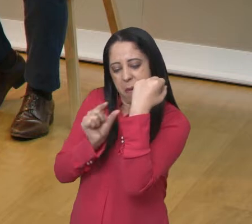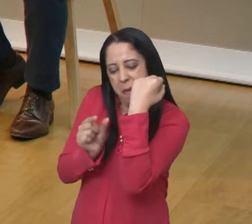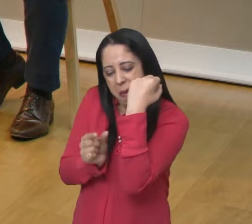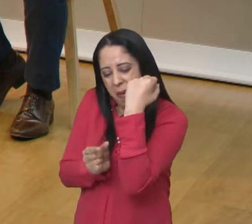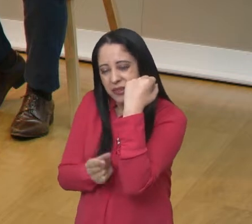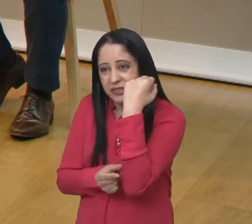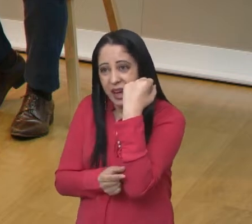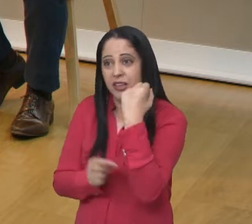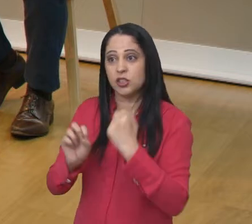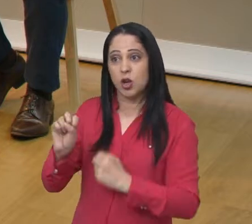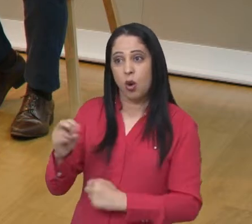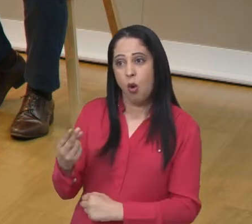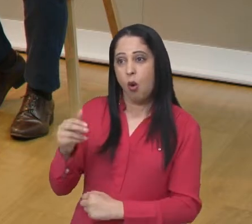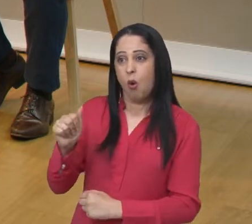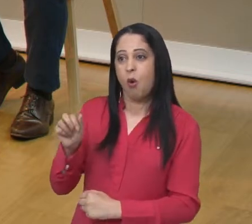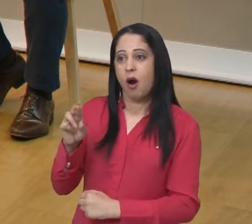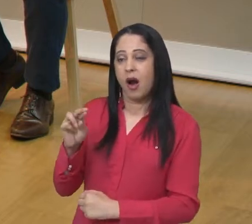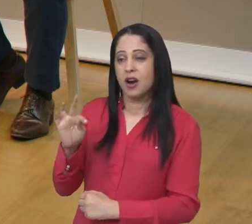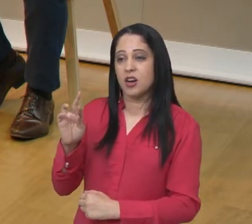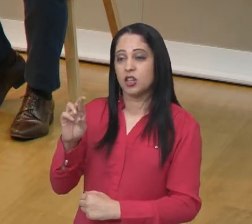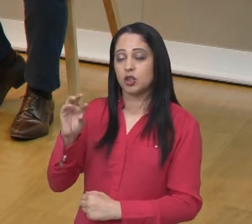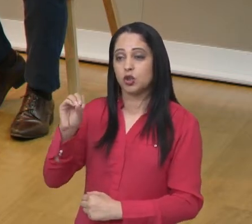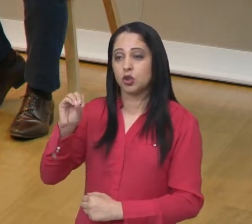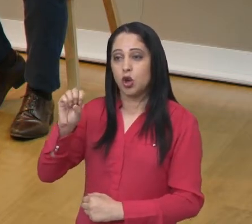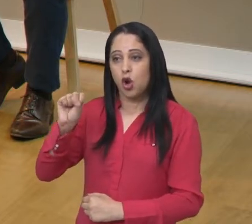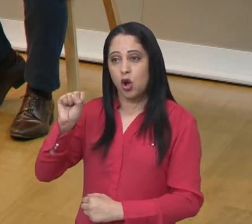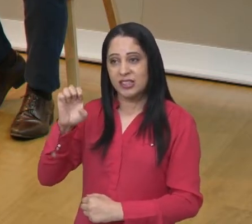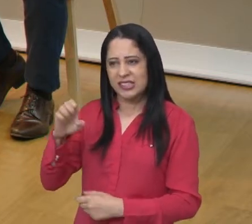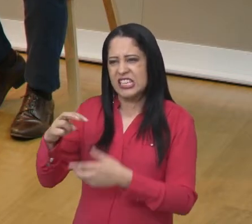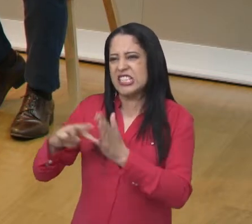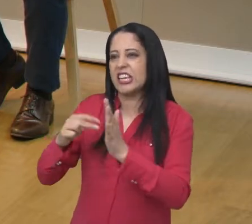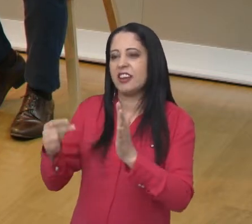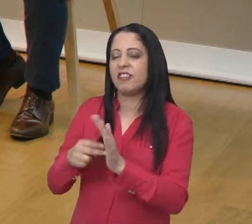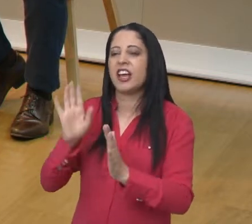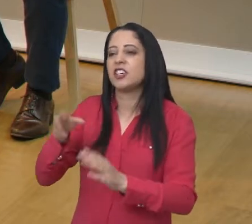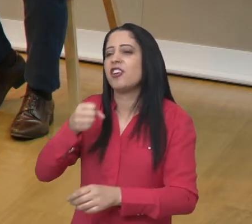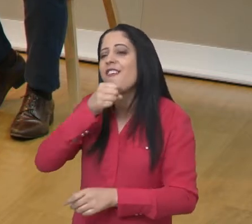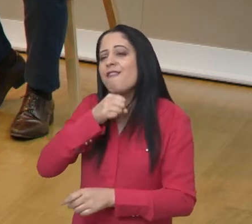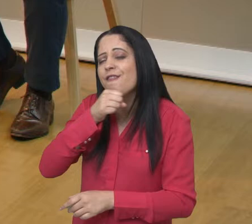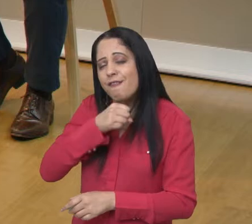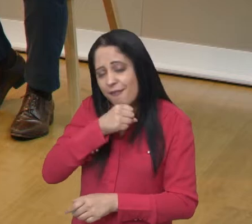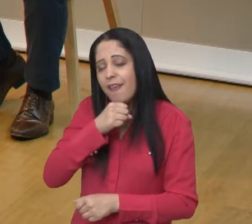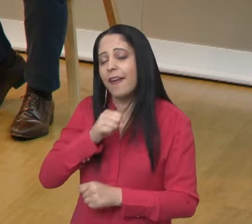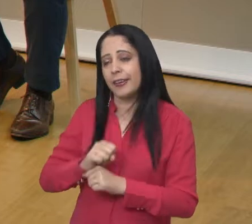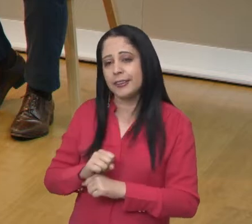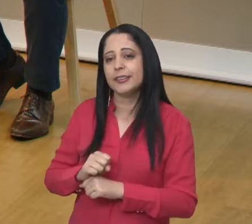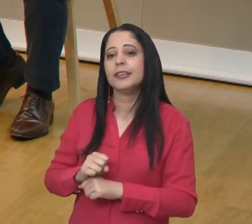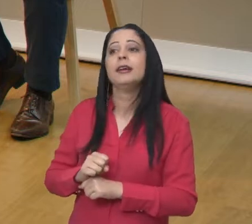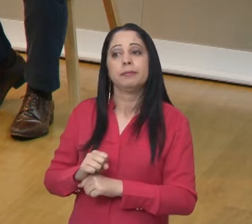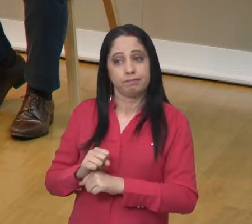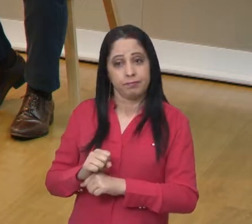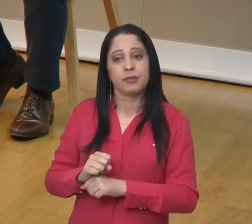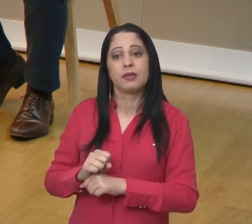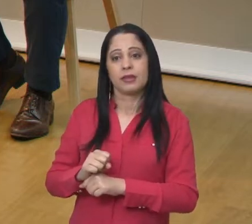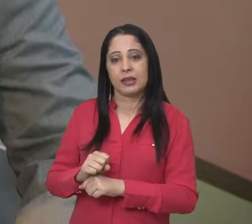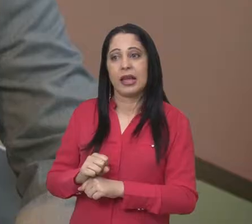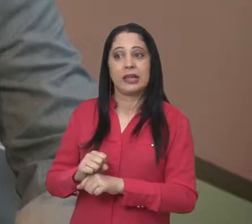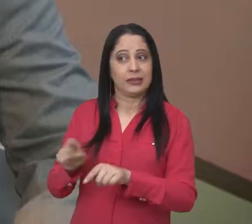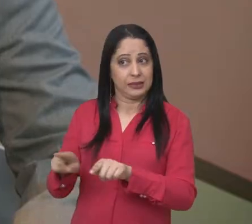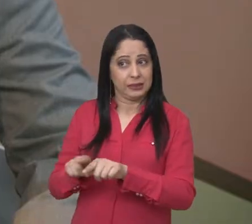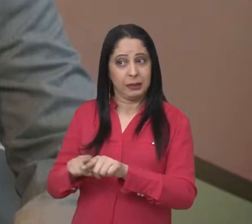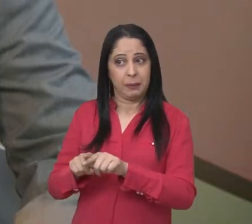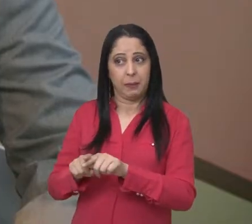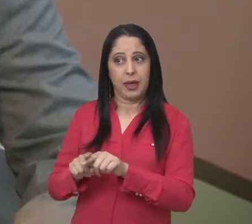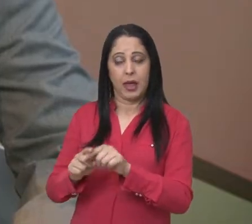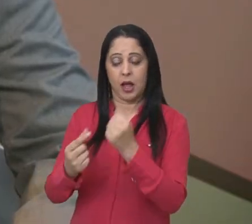tortinha, ou a artrose das articulações, o envelhecimento das articulações da coluna, ele pode ter dores mais difusas, que às vezes acomete não só a